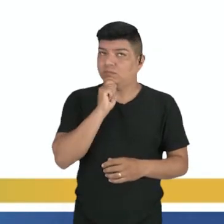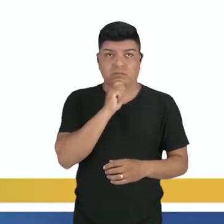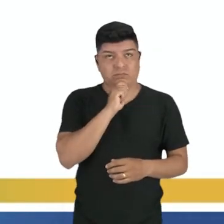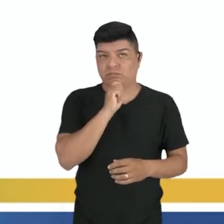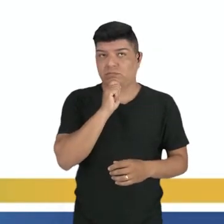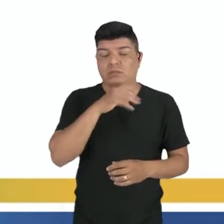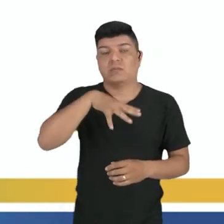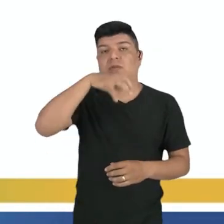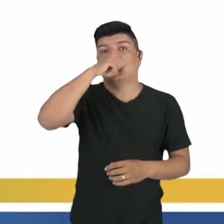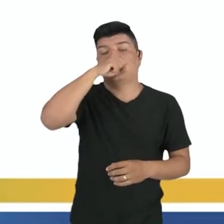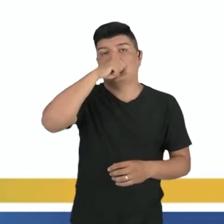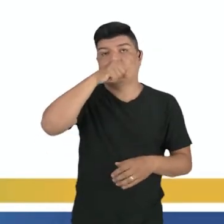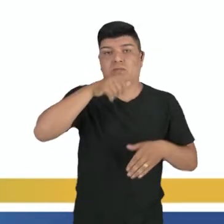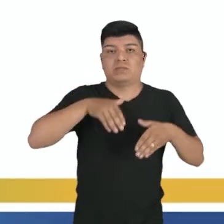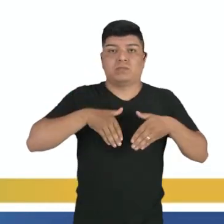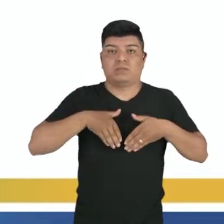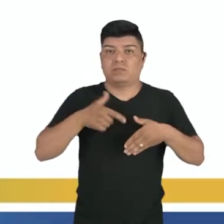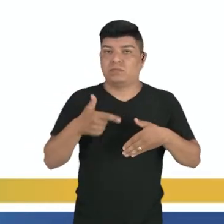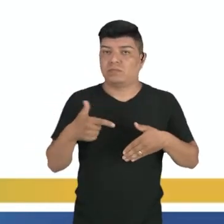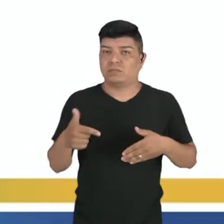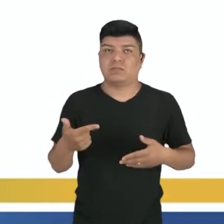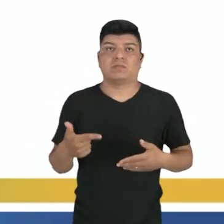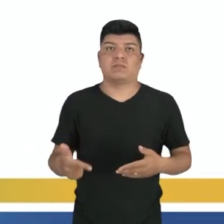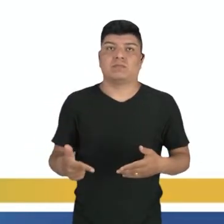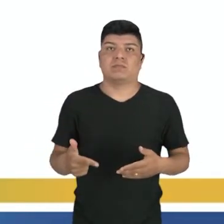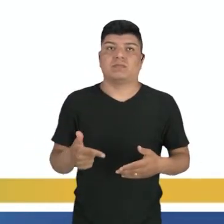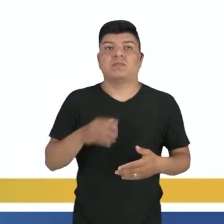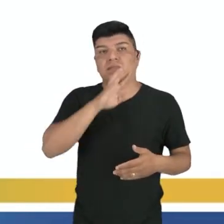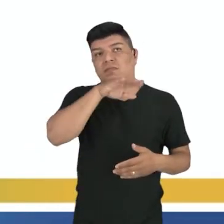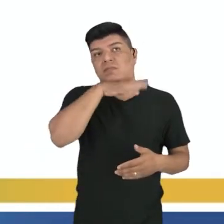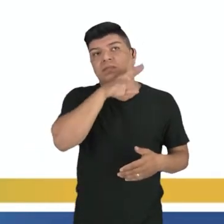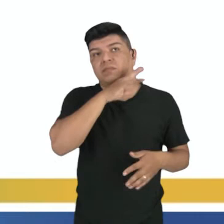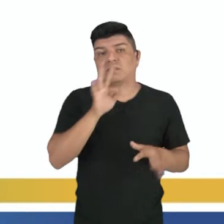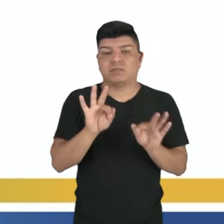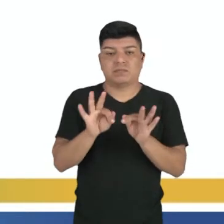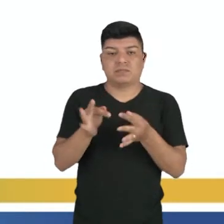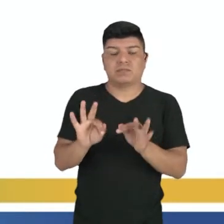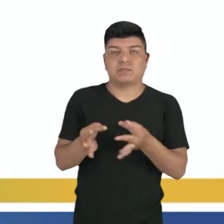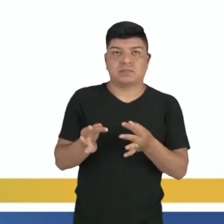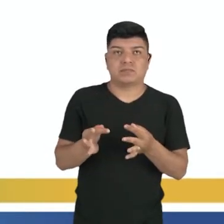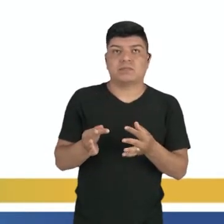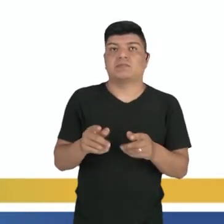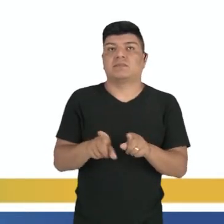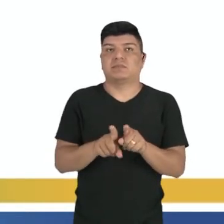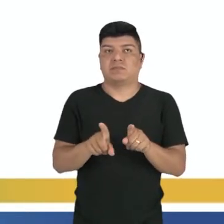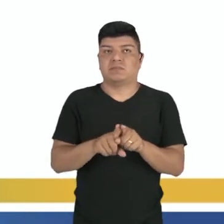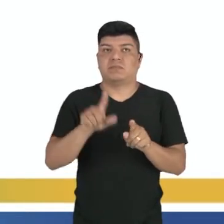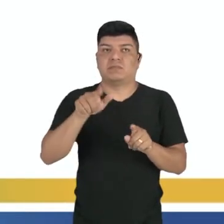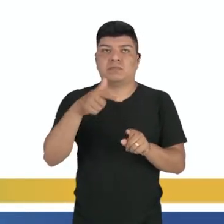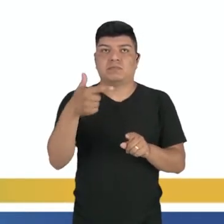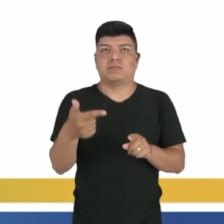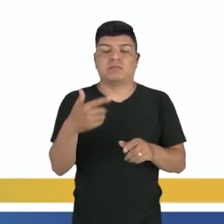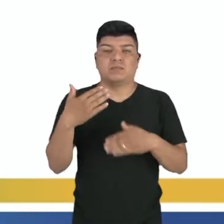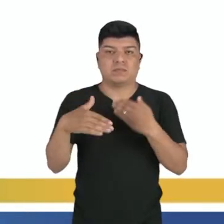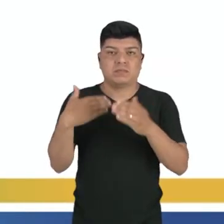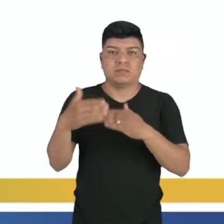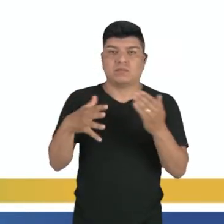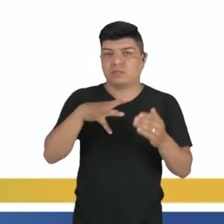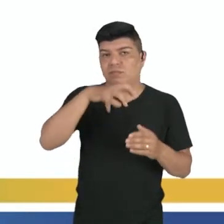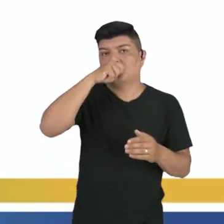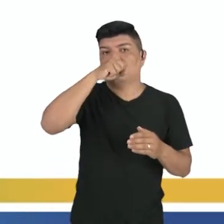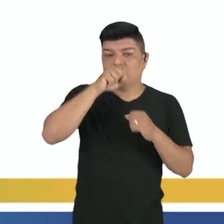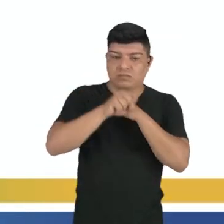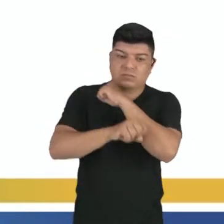sistema respiratório, lembra que ainda são animais muito simples, e assim como nos poríferos, o processo de respiração